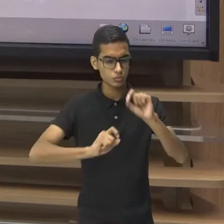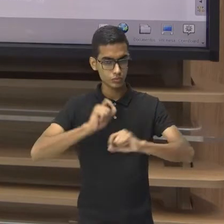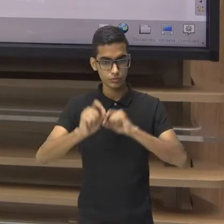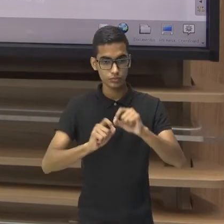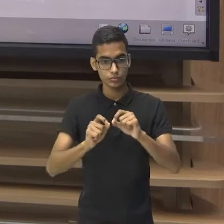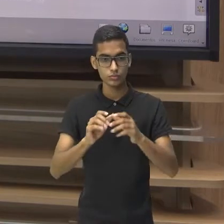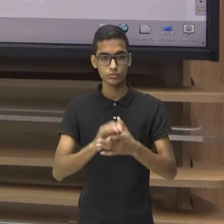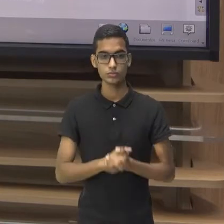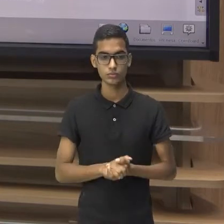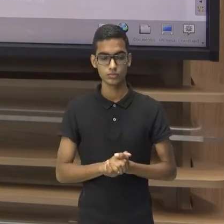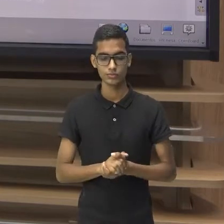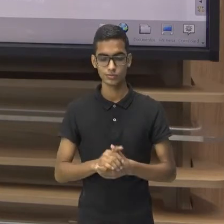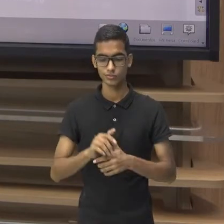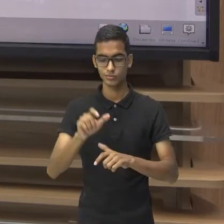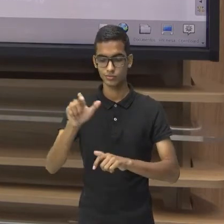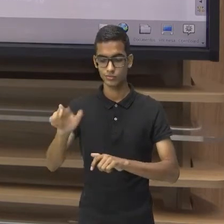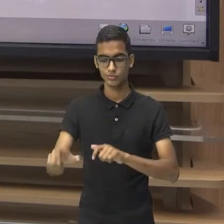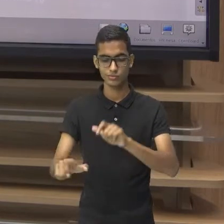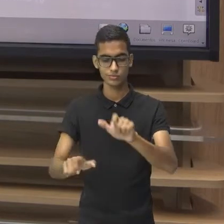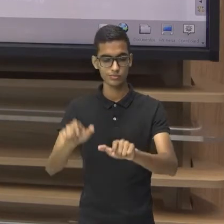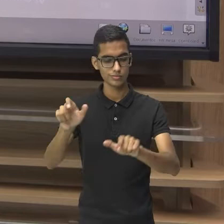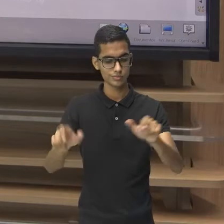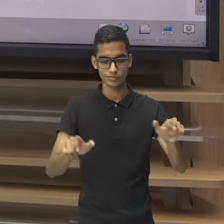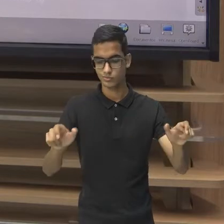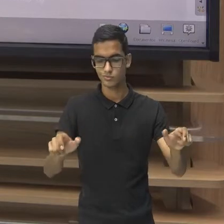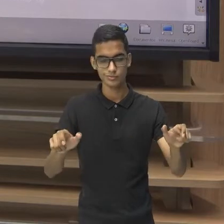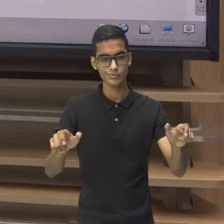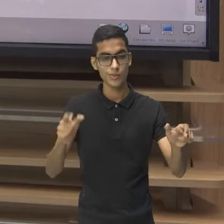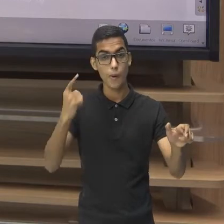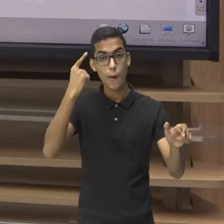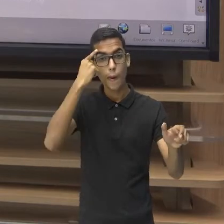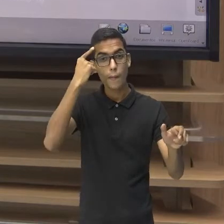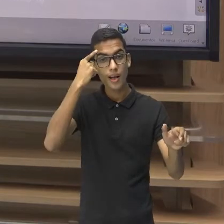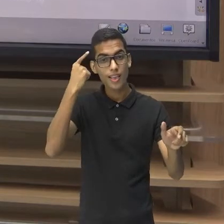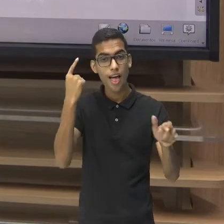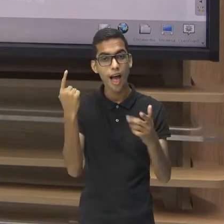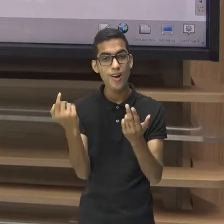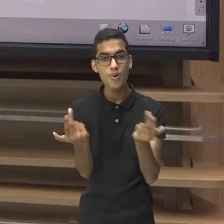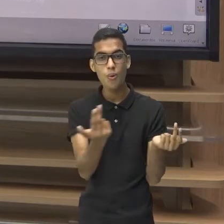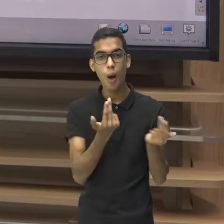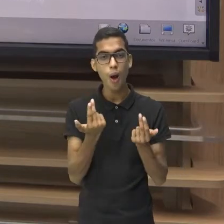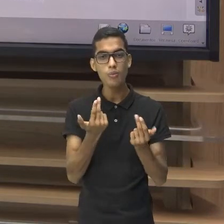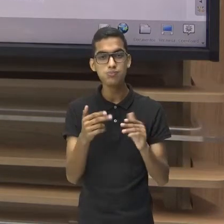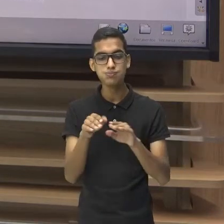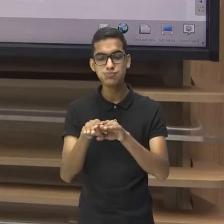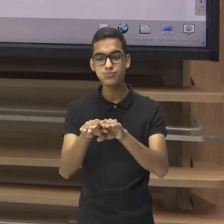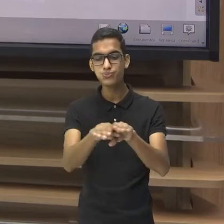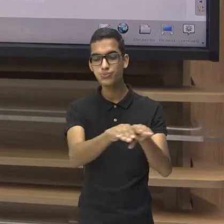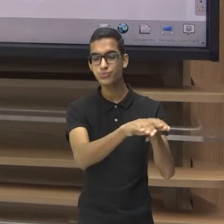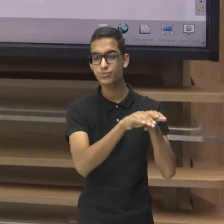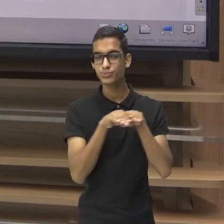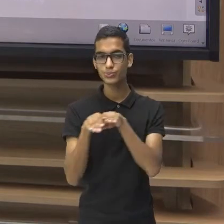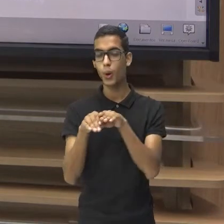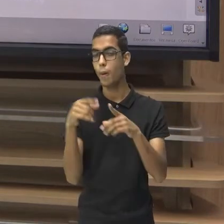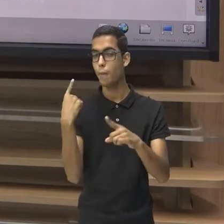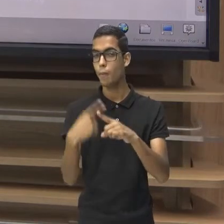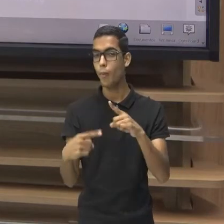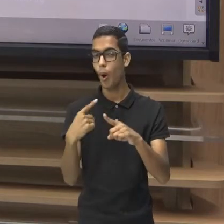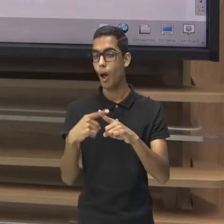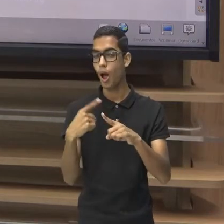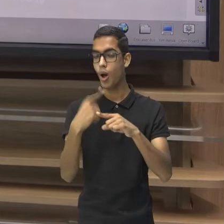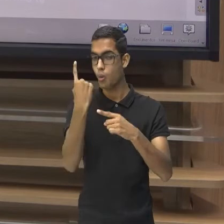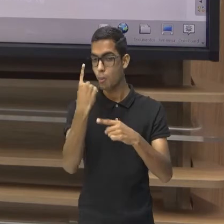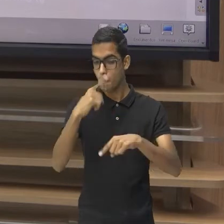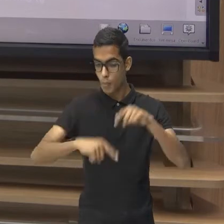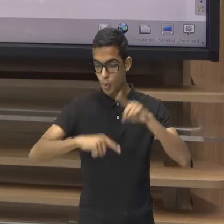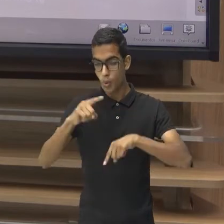vão pensar de forma igual, porque é o produto que é levado a uma grande quantidade de pessoas da mesma